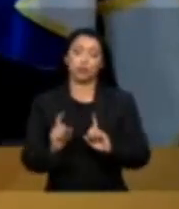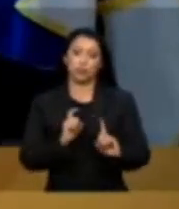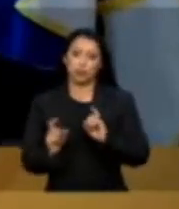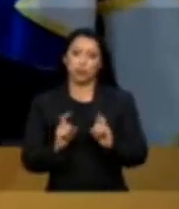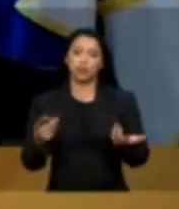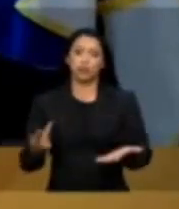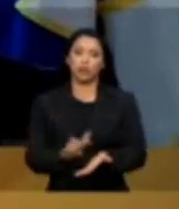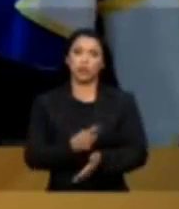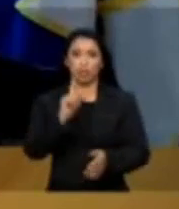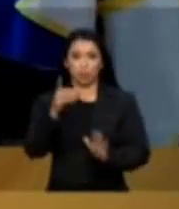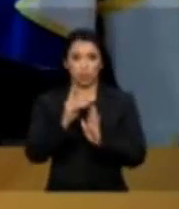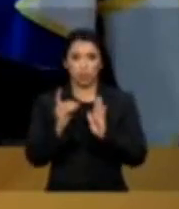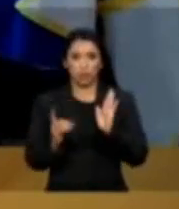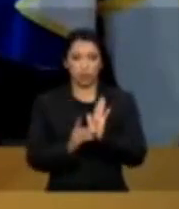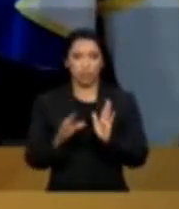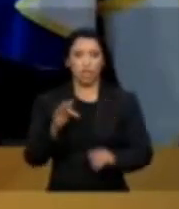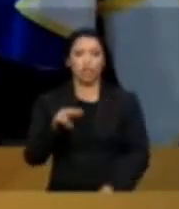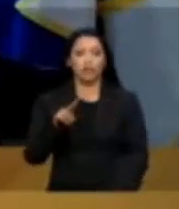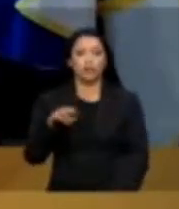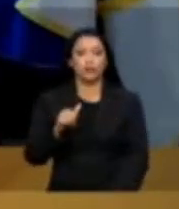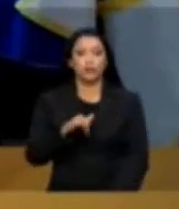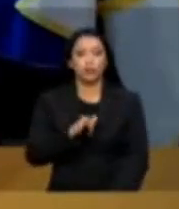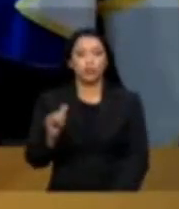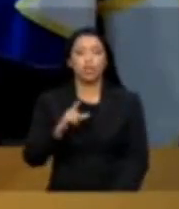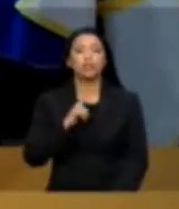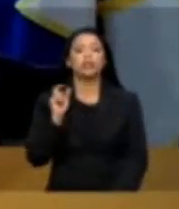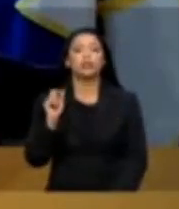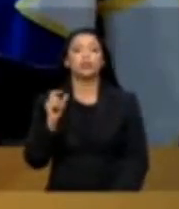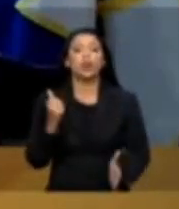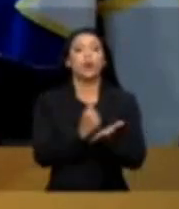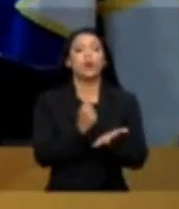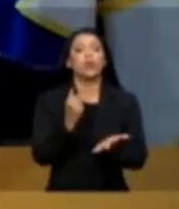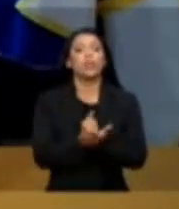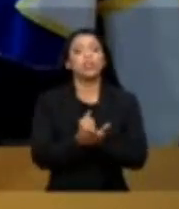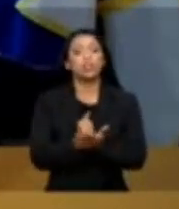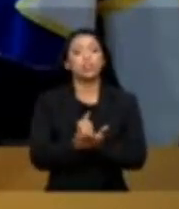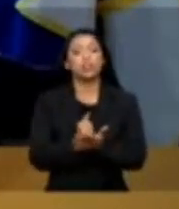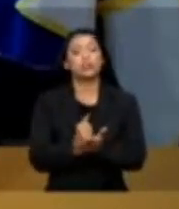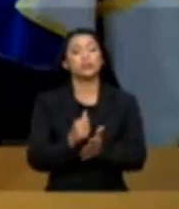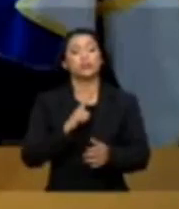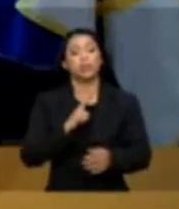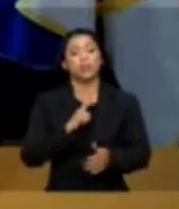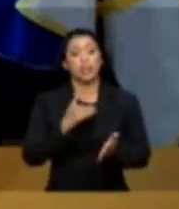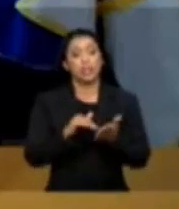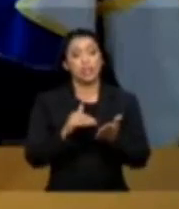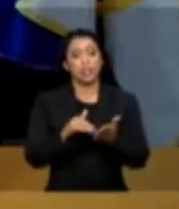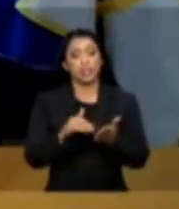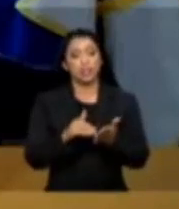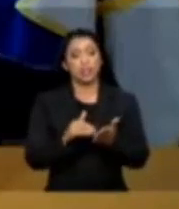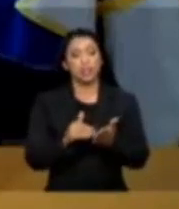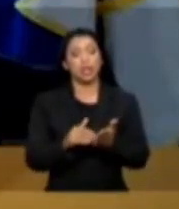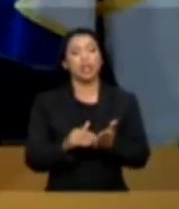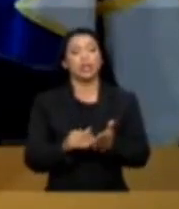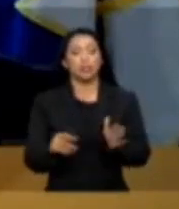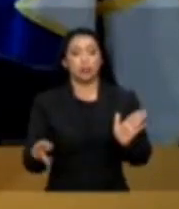a publicação do decreto, a FUNAI providencia, então, o registro no cartório imobiliário e na Secretaria do Patrimônio da